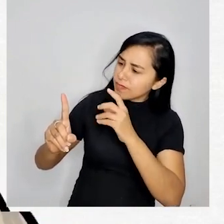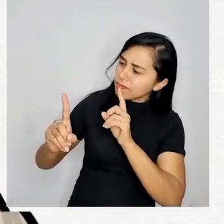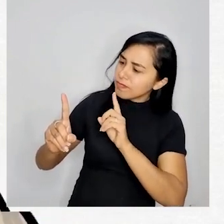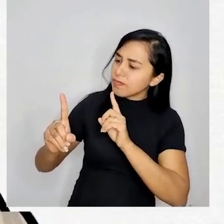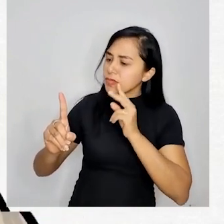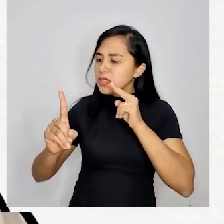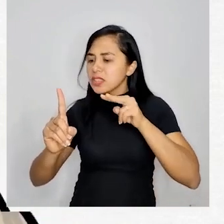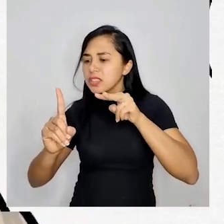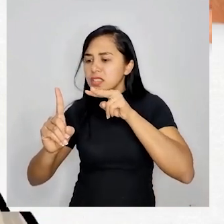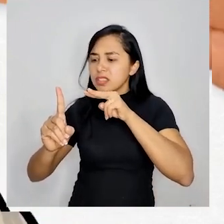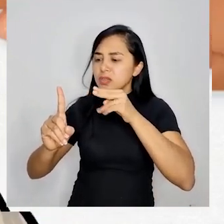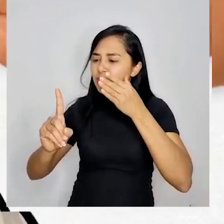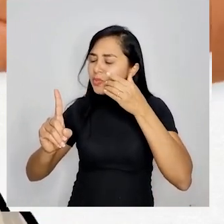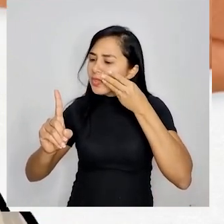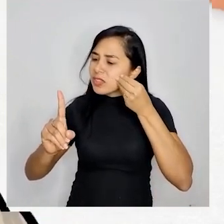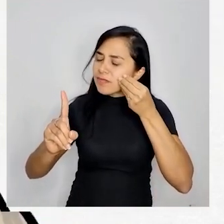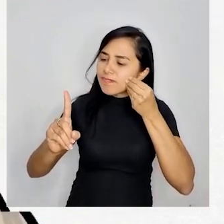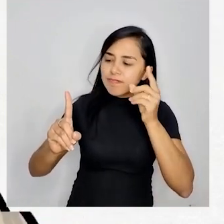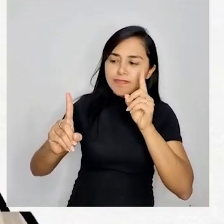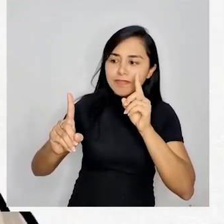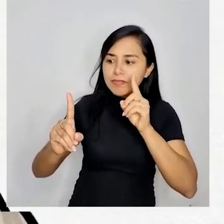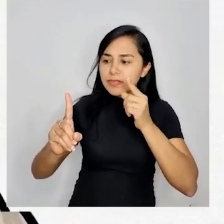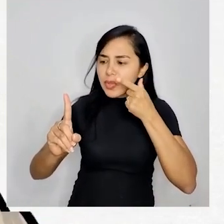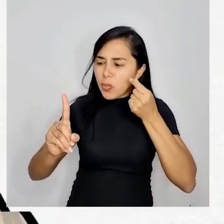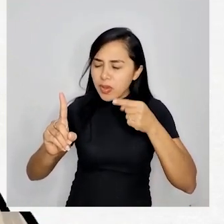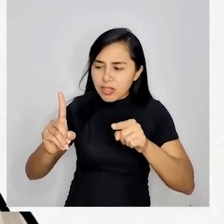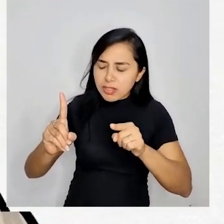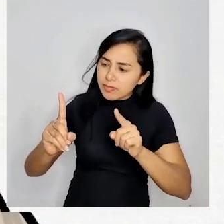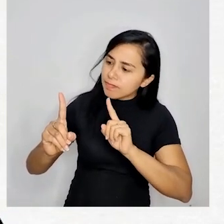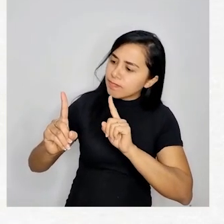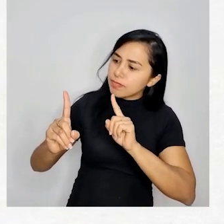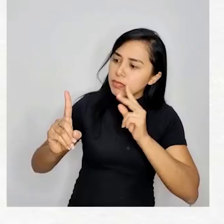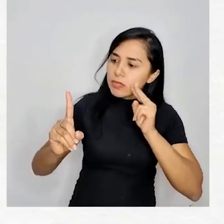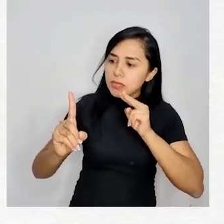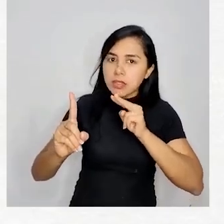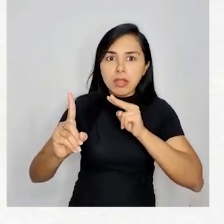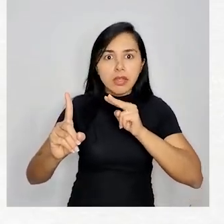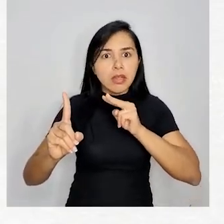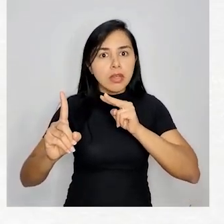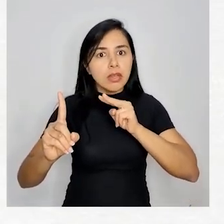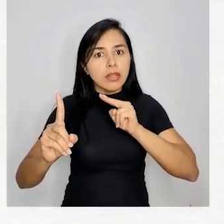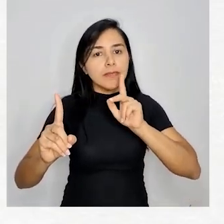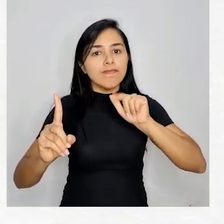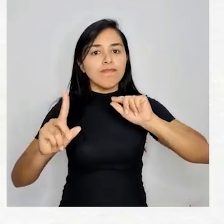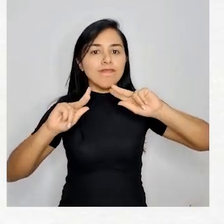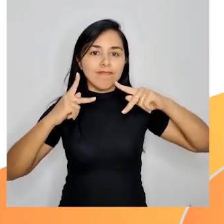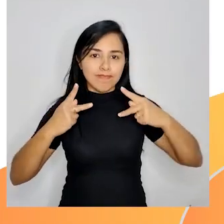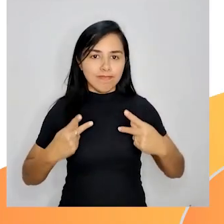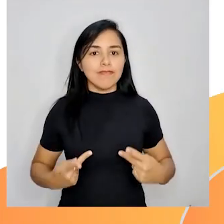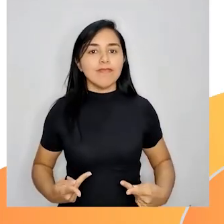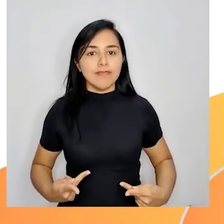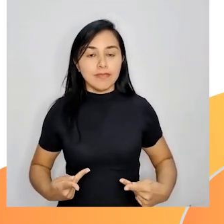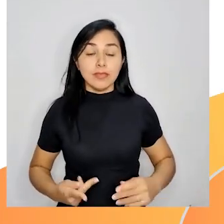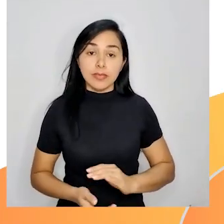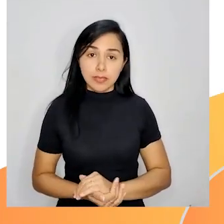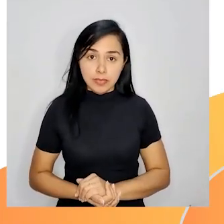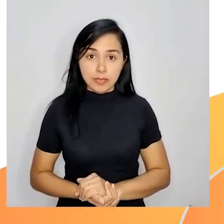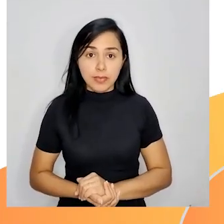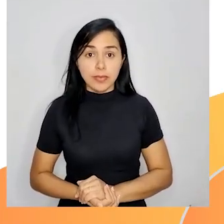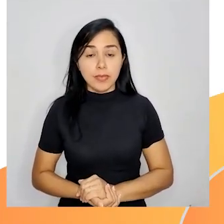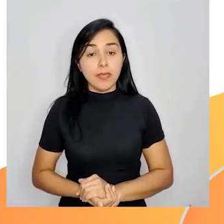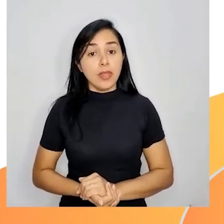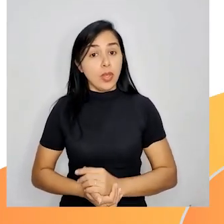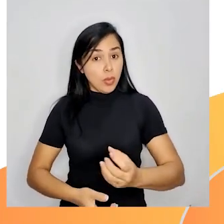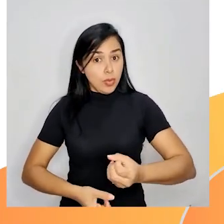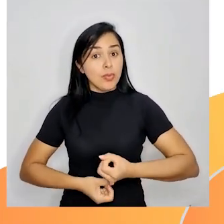gato, não era um rato. O bicho, meu Deus, era um homem. Análise do